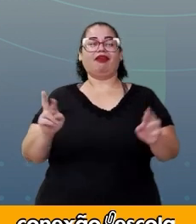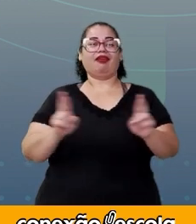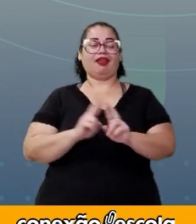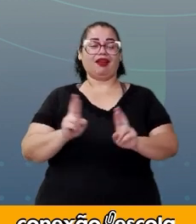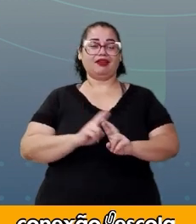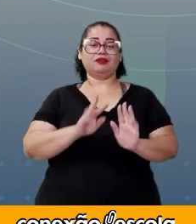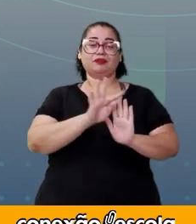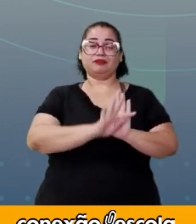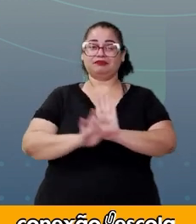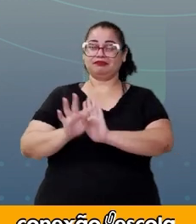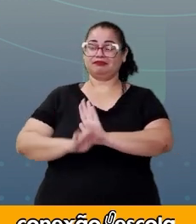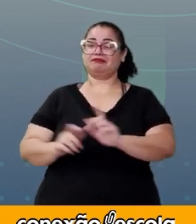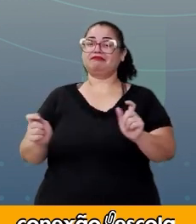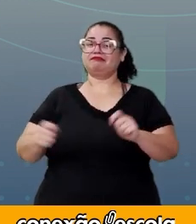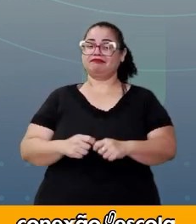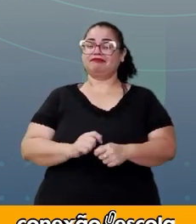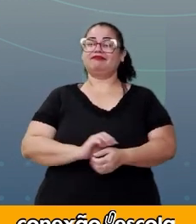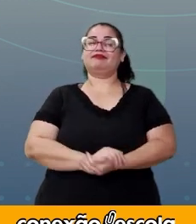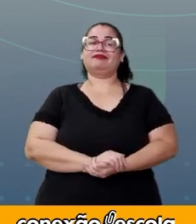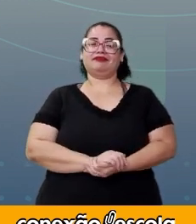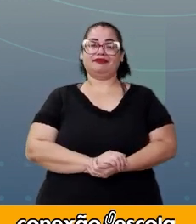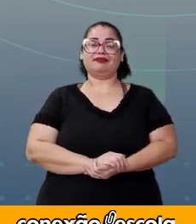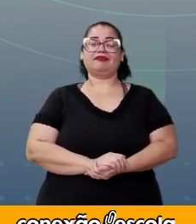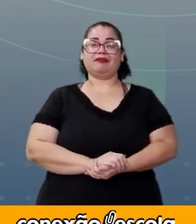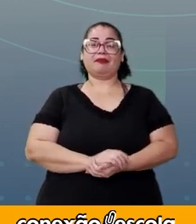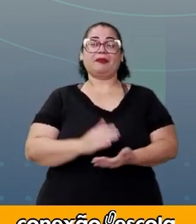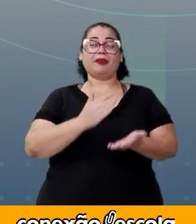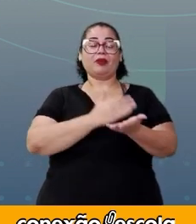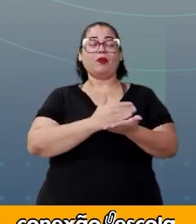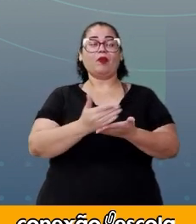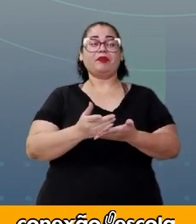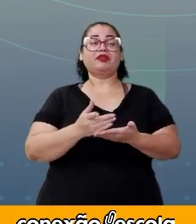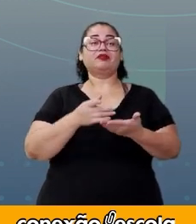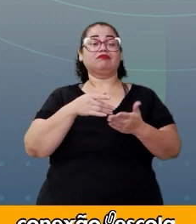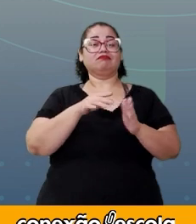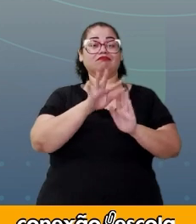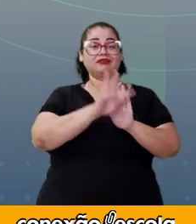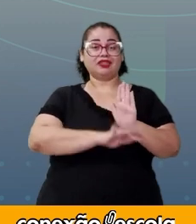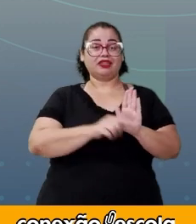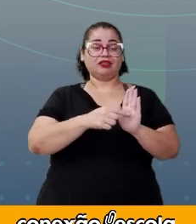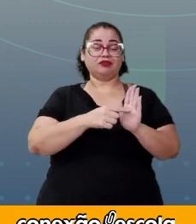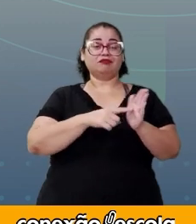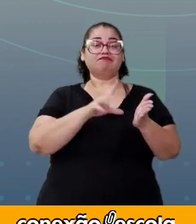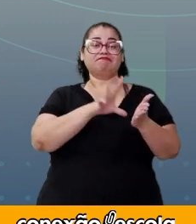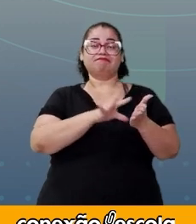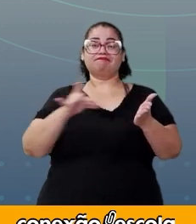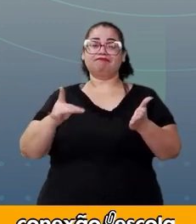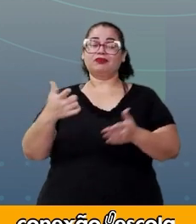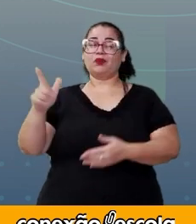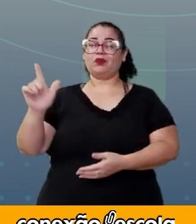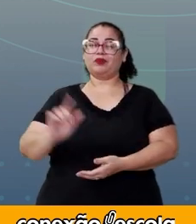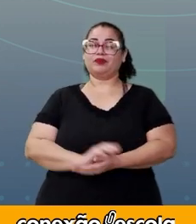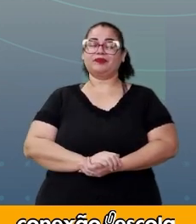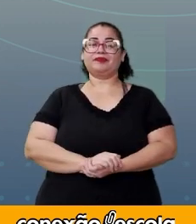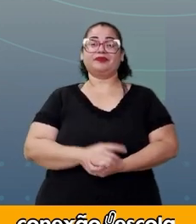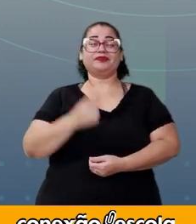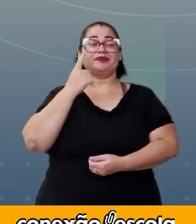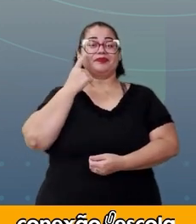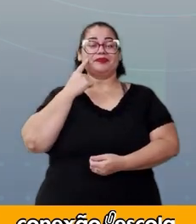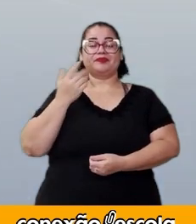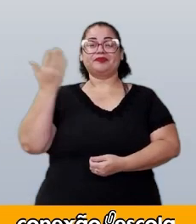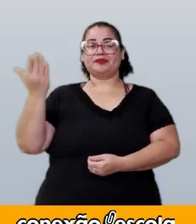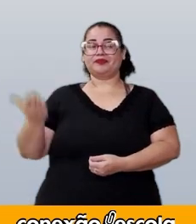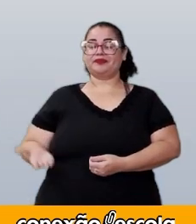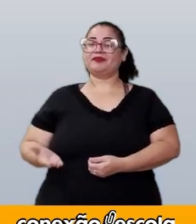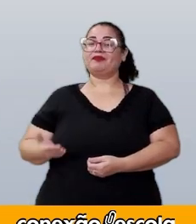relação intertextual, porque partiu de um texto já existente. Quer ver?